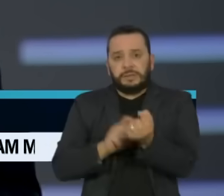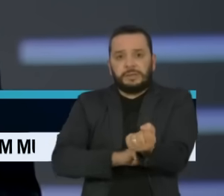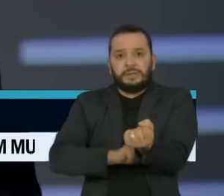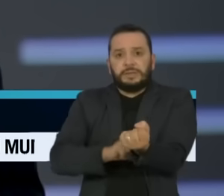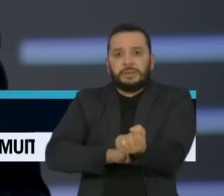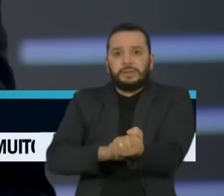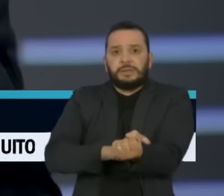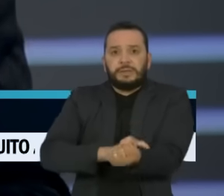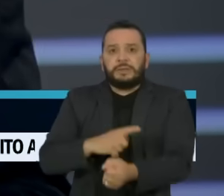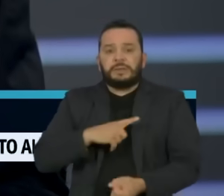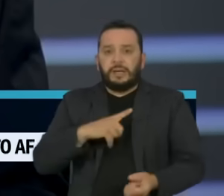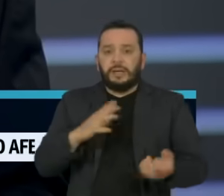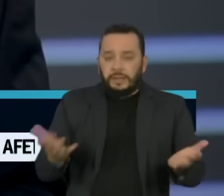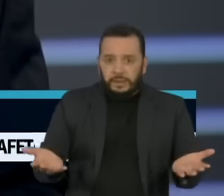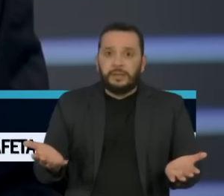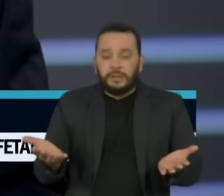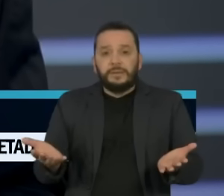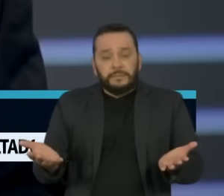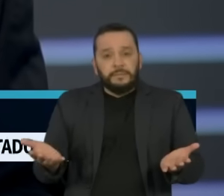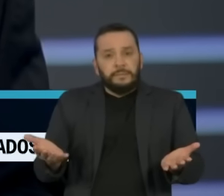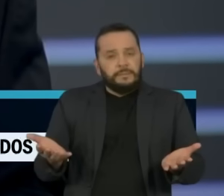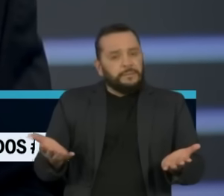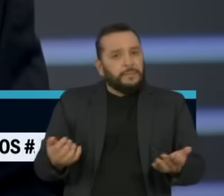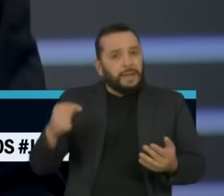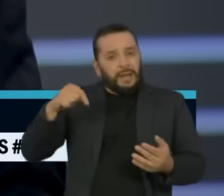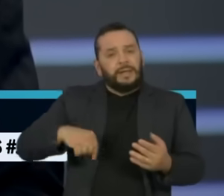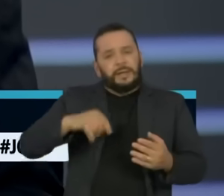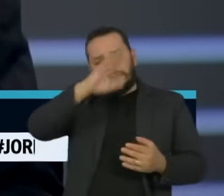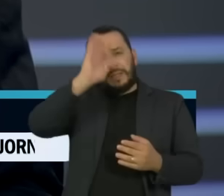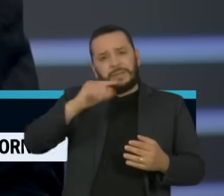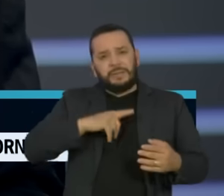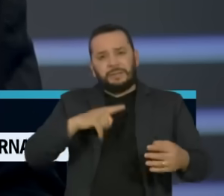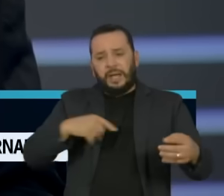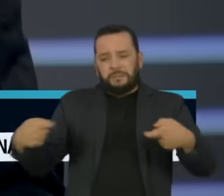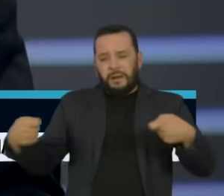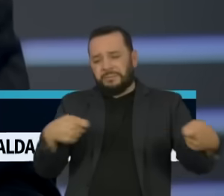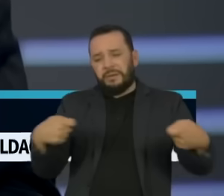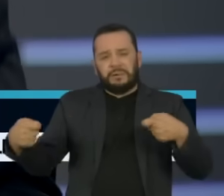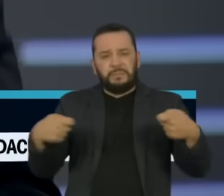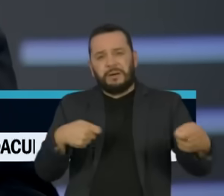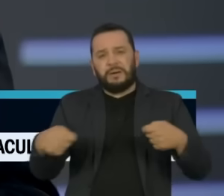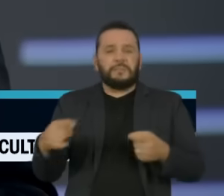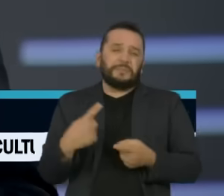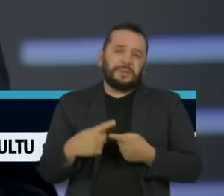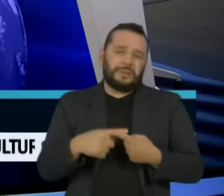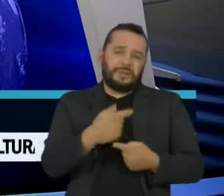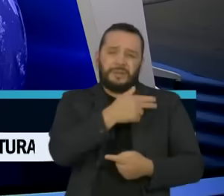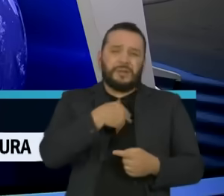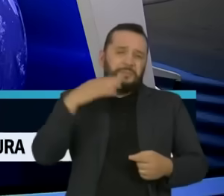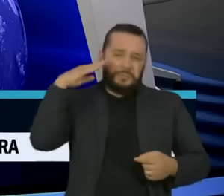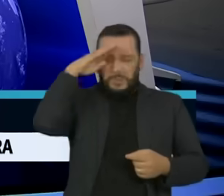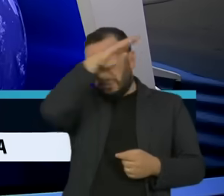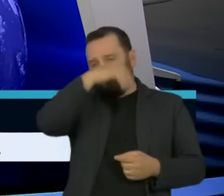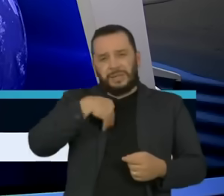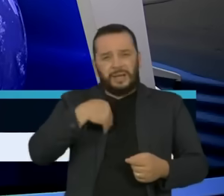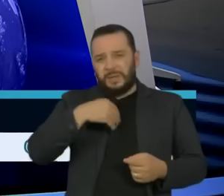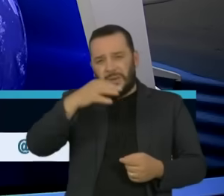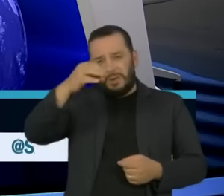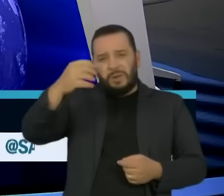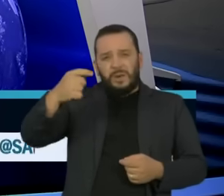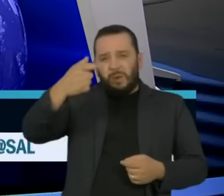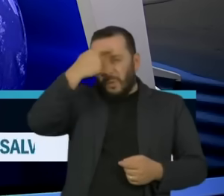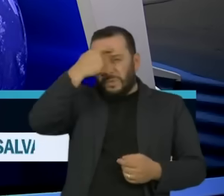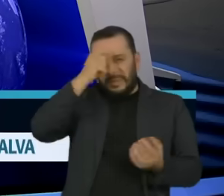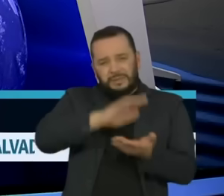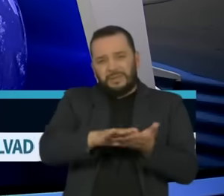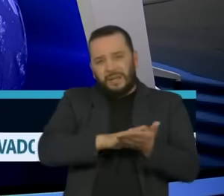existe. Aqui no Brasil o debate foi muito atrapalhado porque o presidente foi delinquente, terraplanista, aquela história toda no começo. Mas